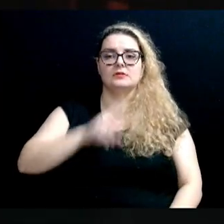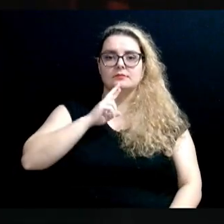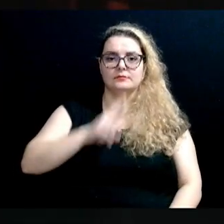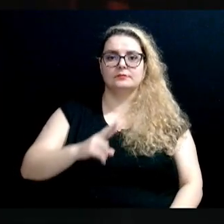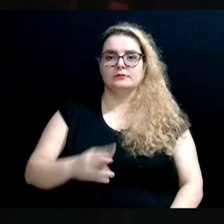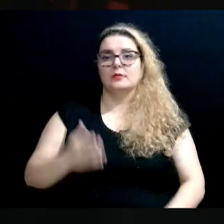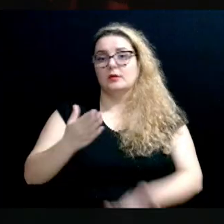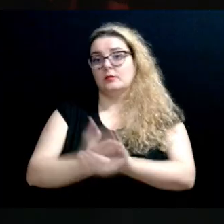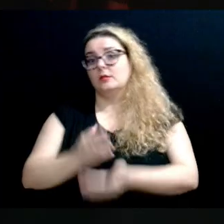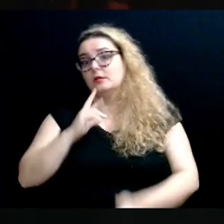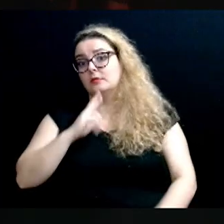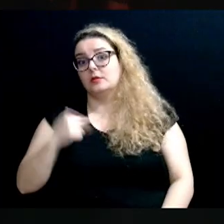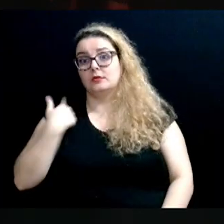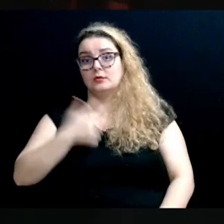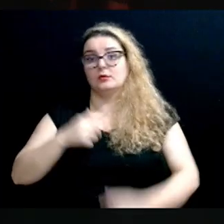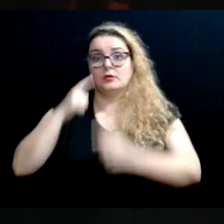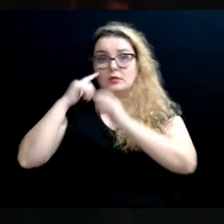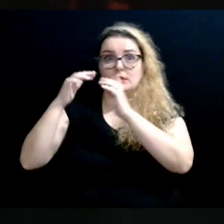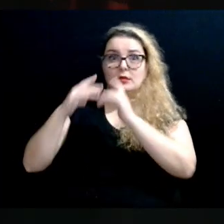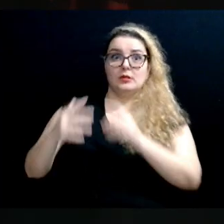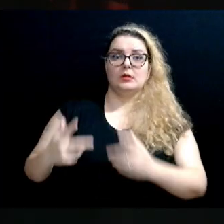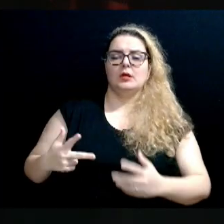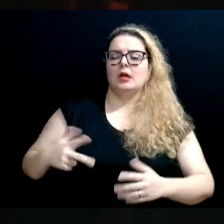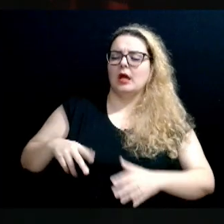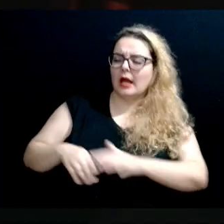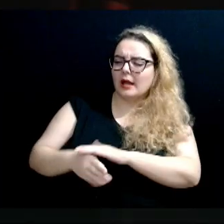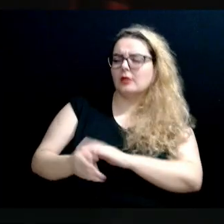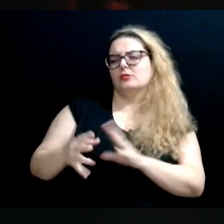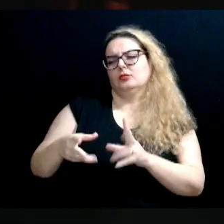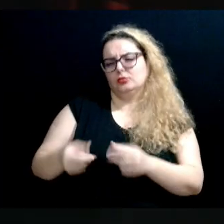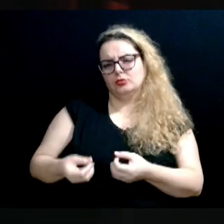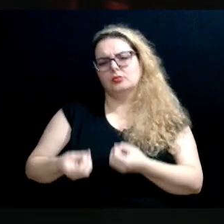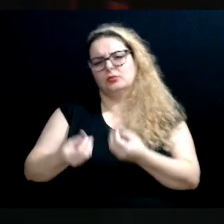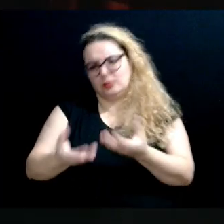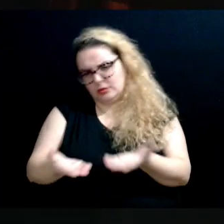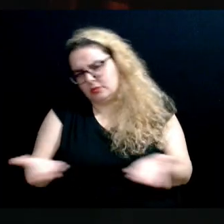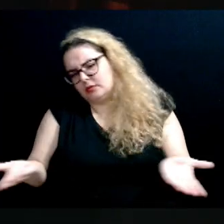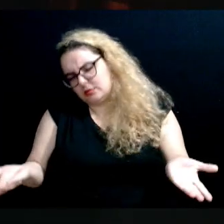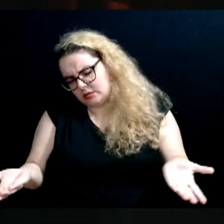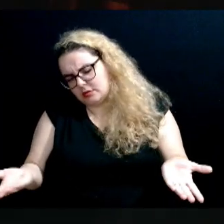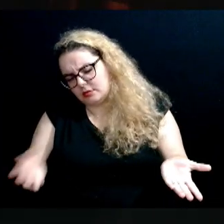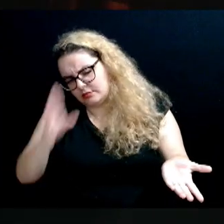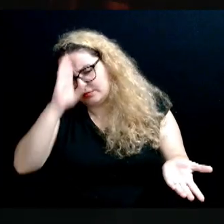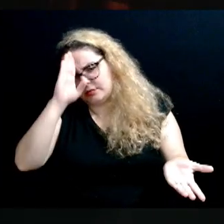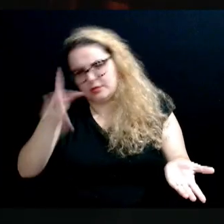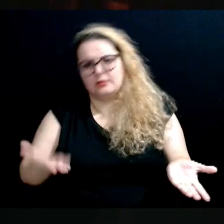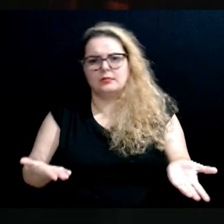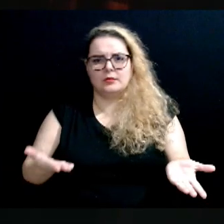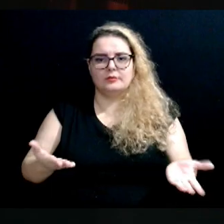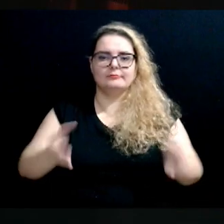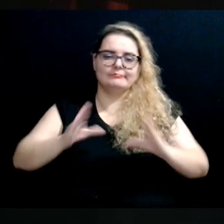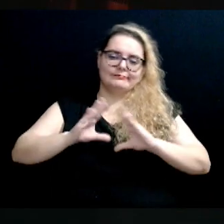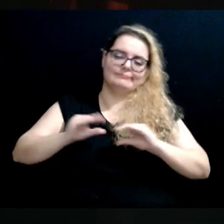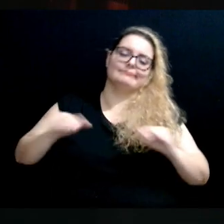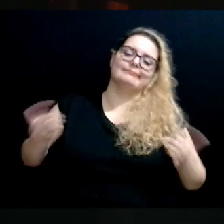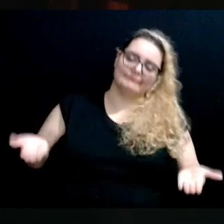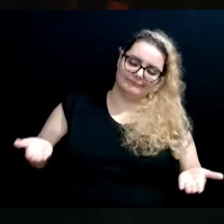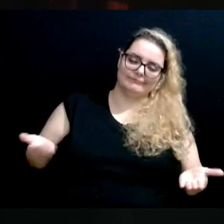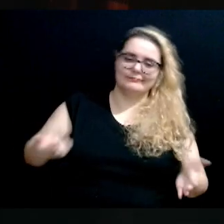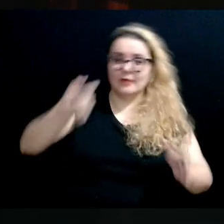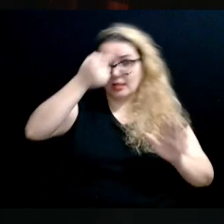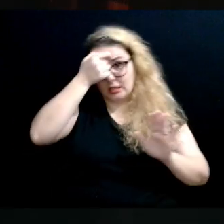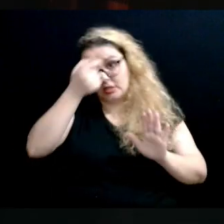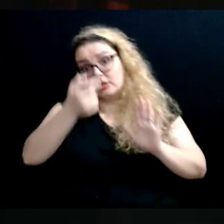cérebro, ele se acostuma, né, com tudo que a gente oferece a ele, principalmente com a zona de conforto. A inteligência artificial, ela